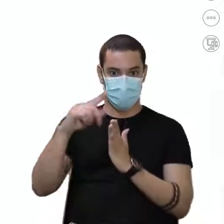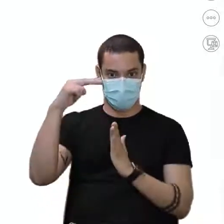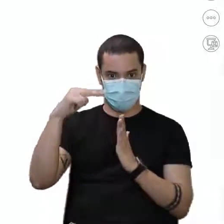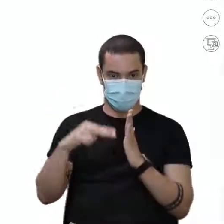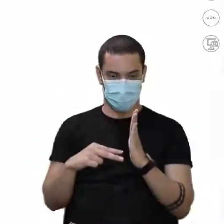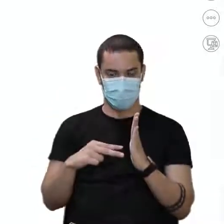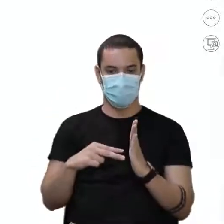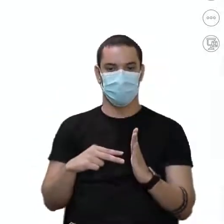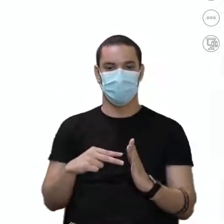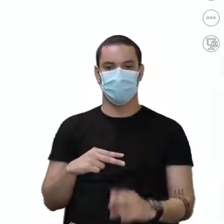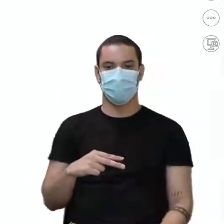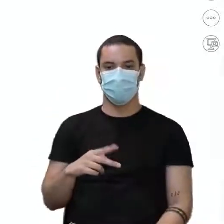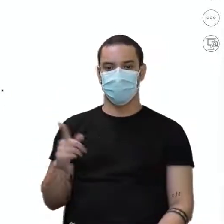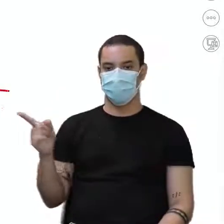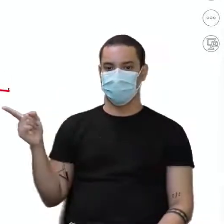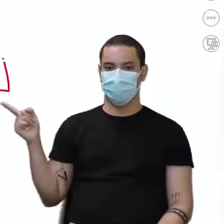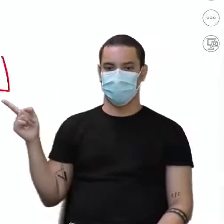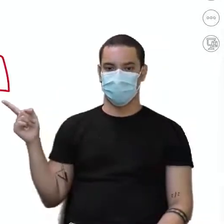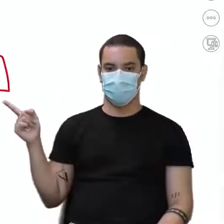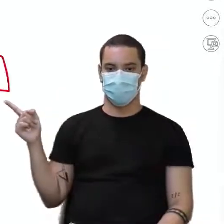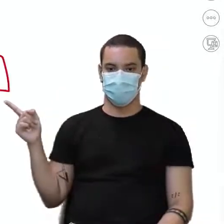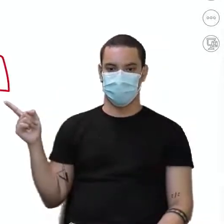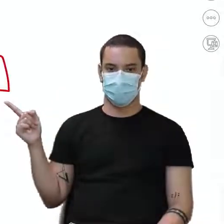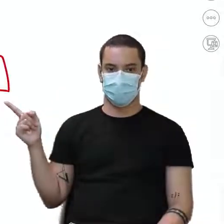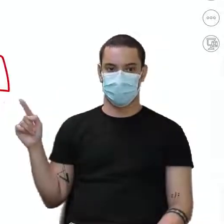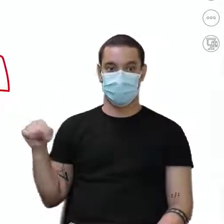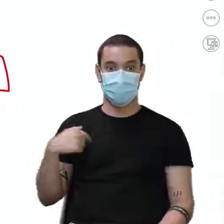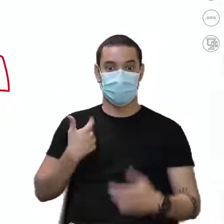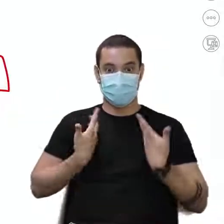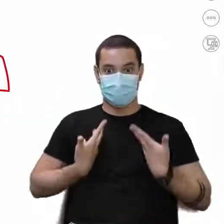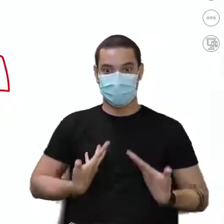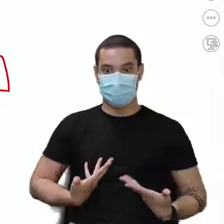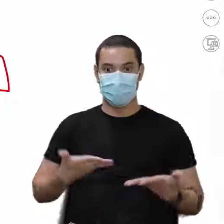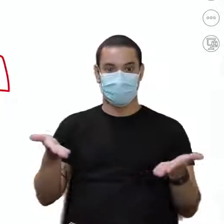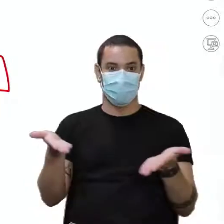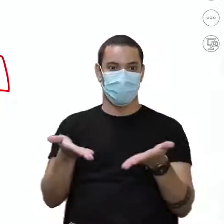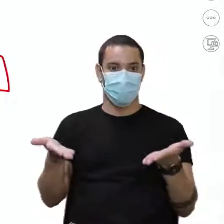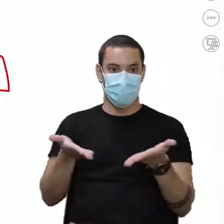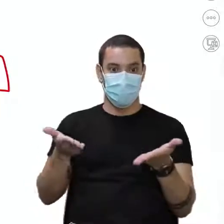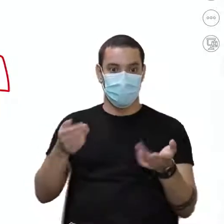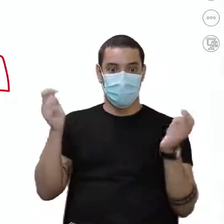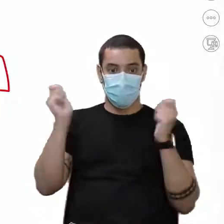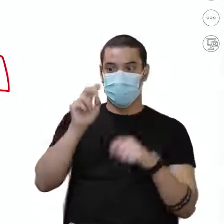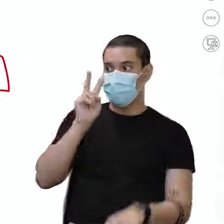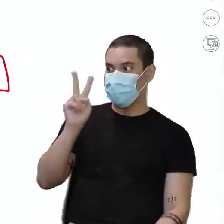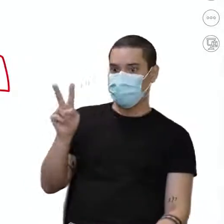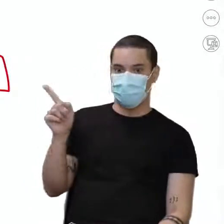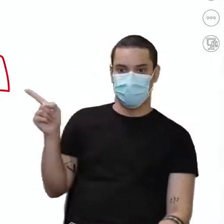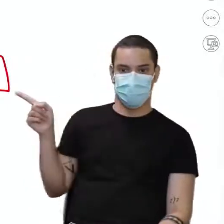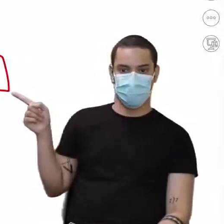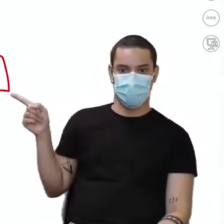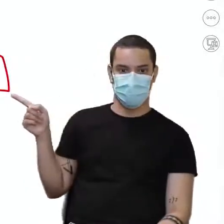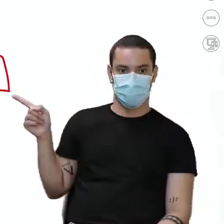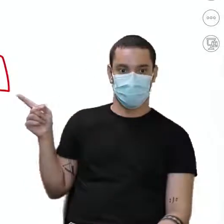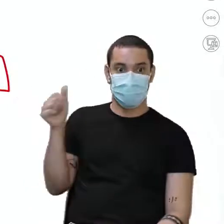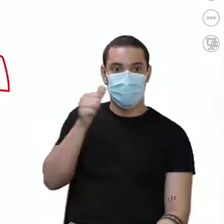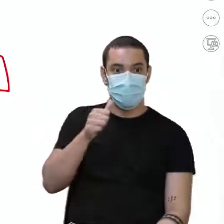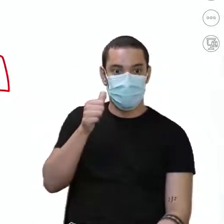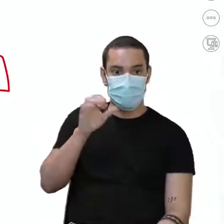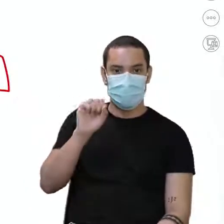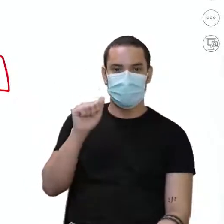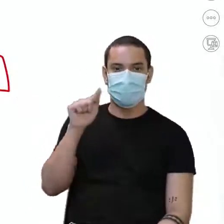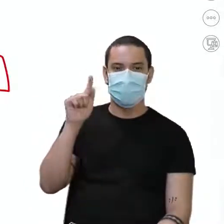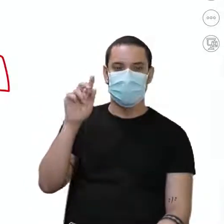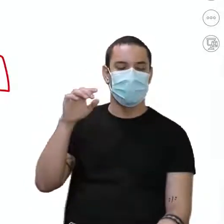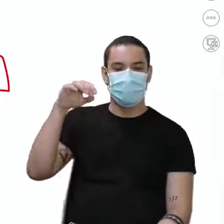só. She is tired now. Ela está cansada agora. A gente consegue ver. Eu tô aqui na frente da Sandra, vejo ela assim desse jeito,